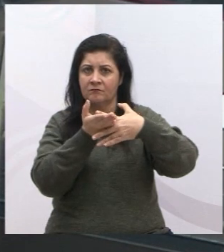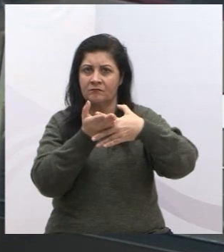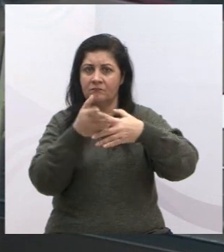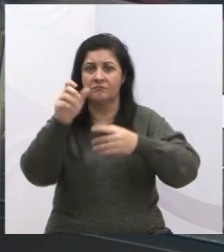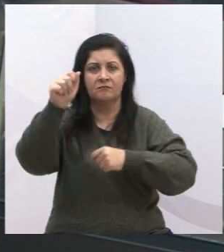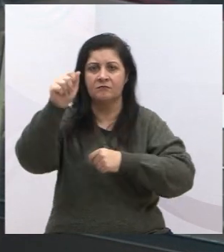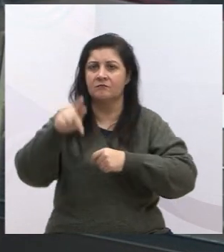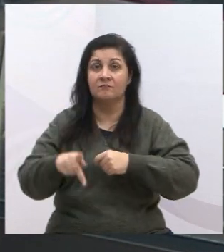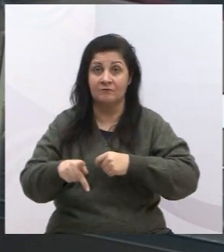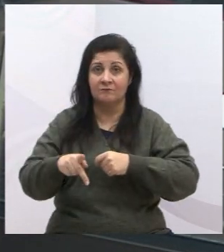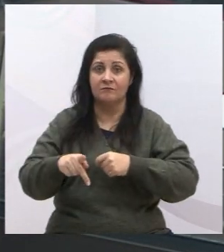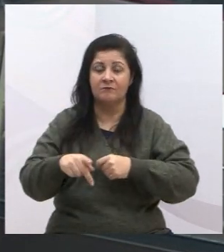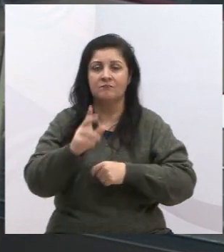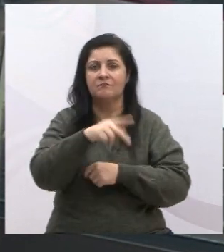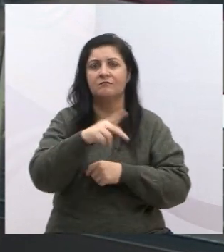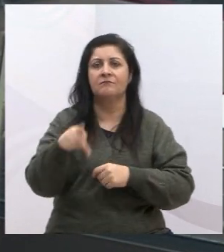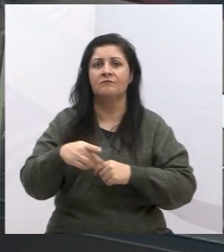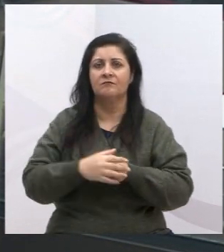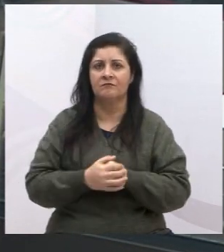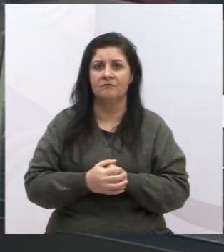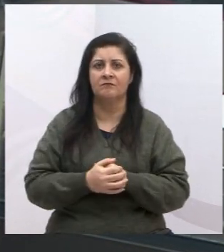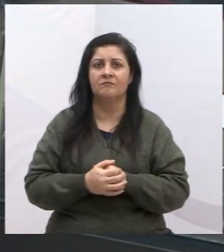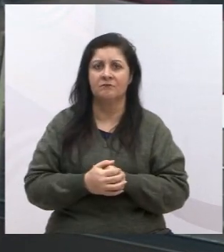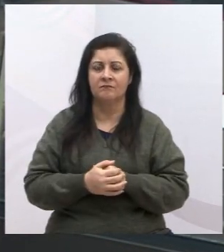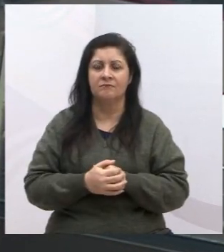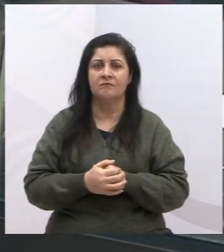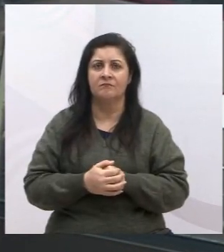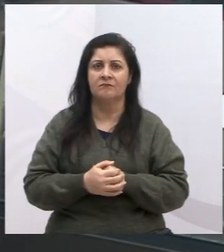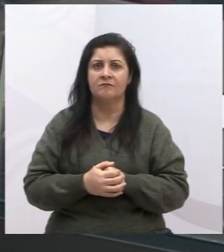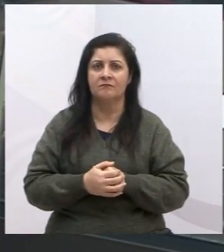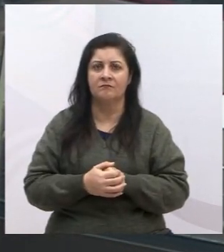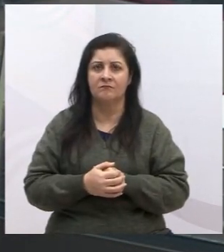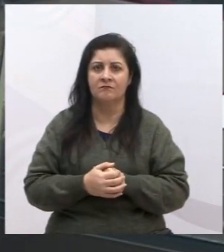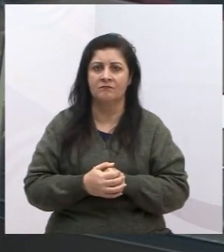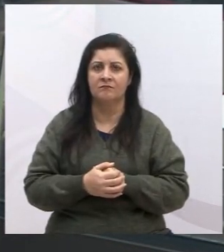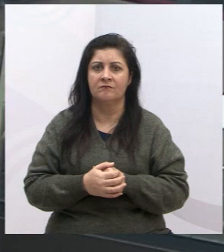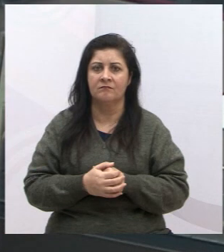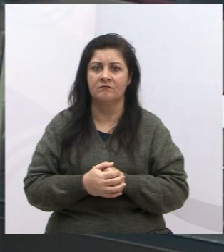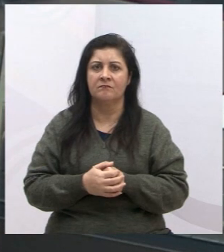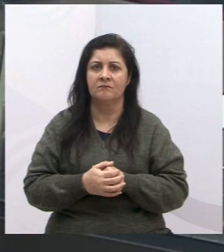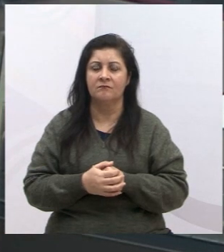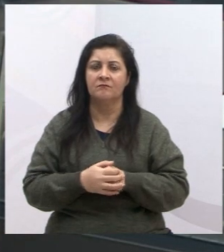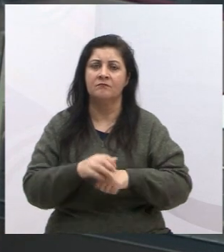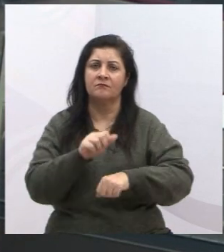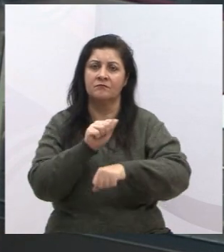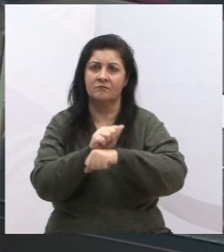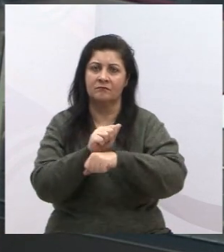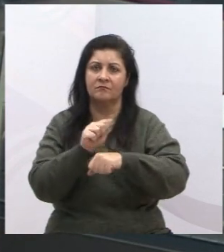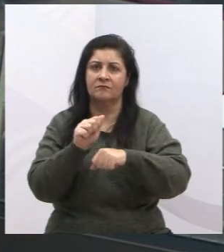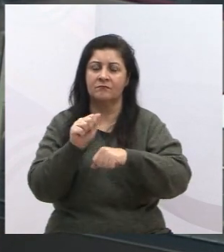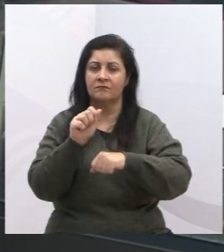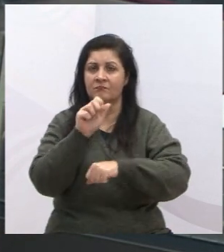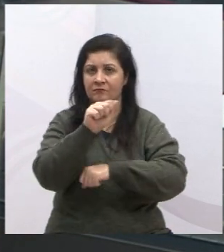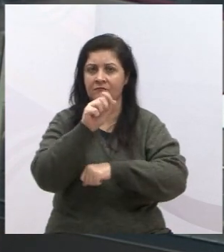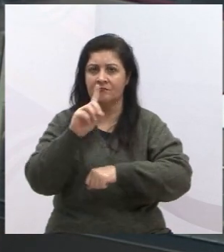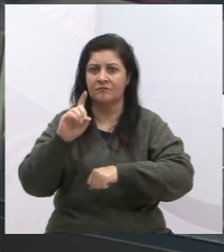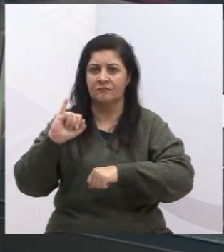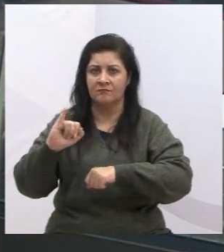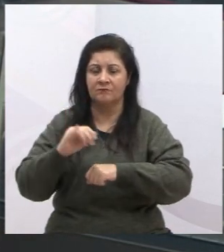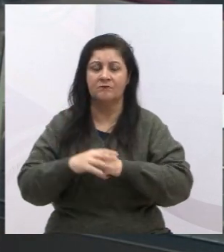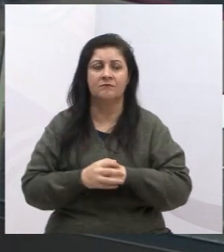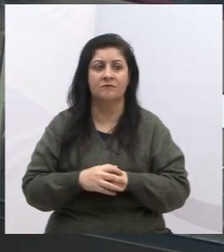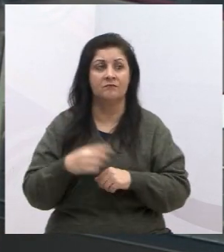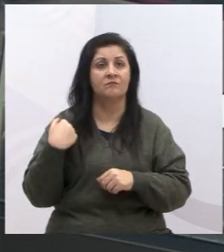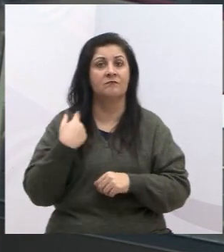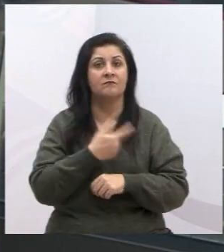praticamente da educação, são professoras, auxiliares de desenvolvimento infantil. Então, a gente tem que se preparar,